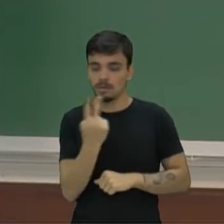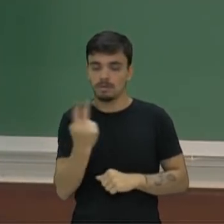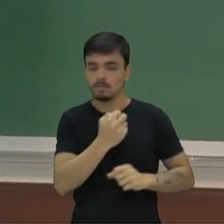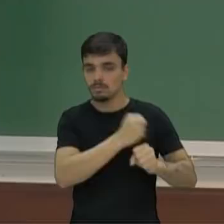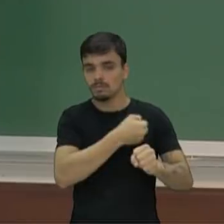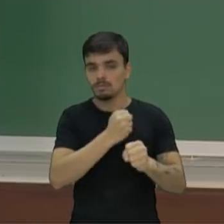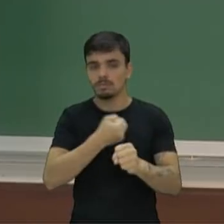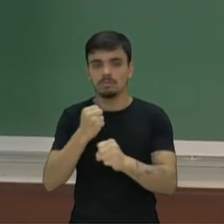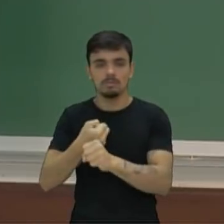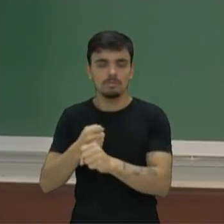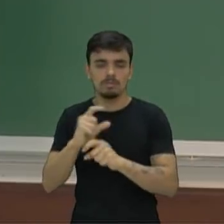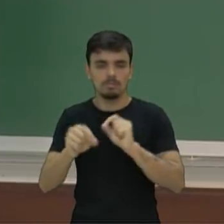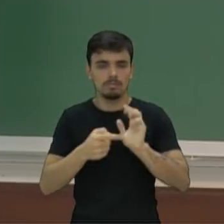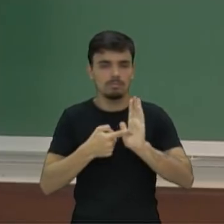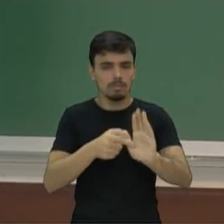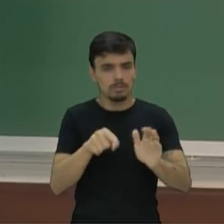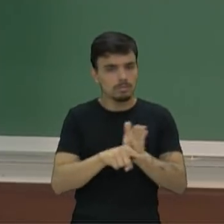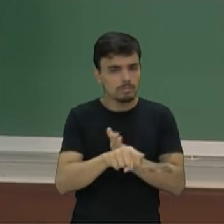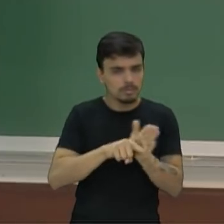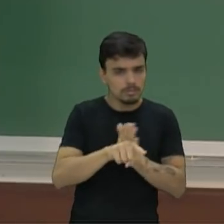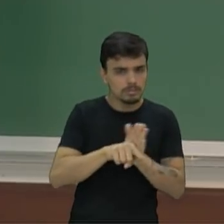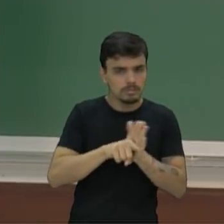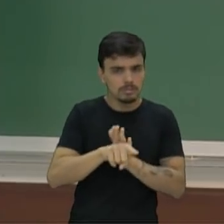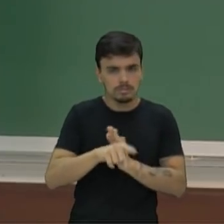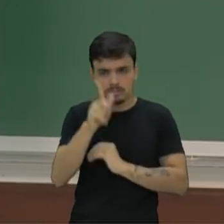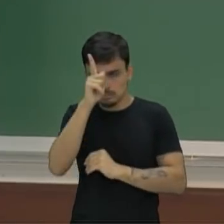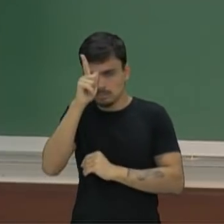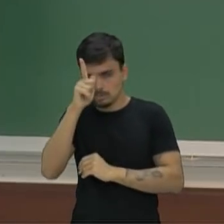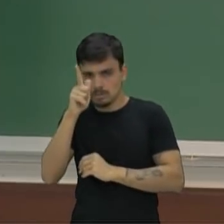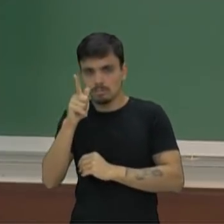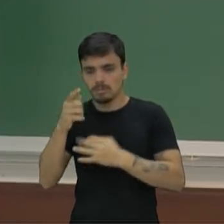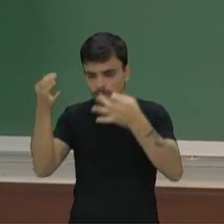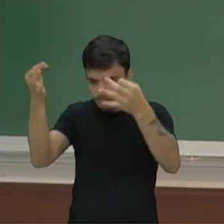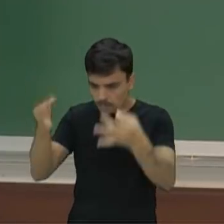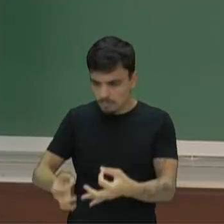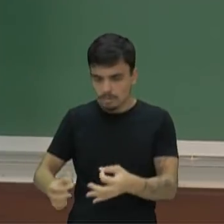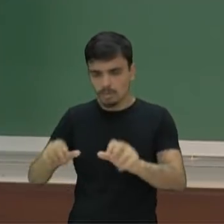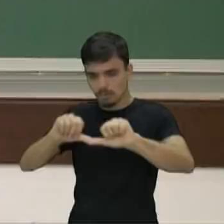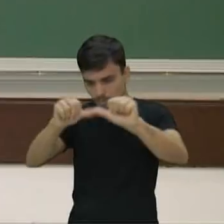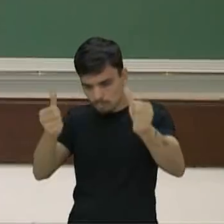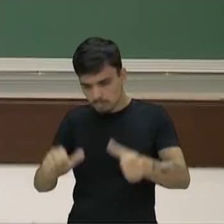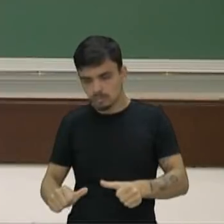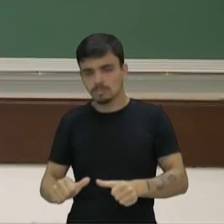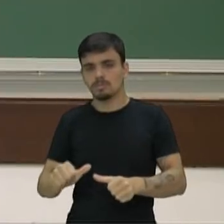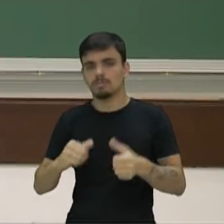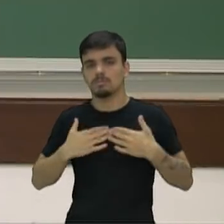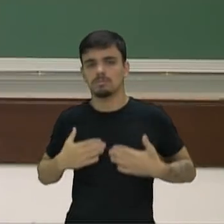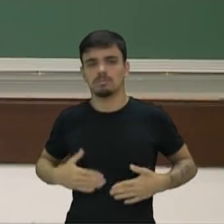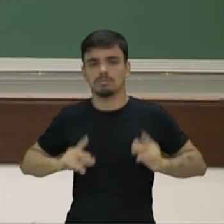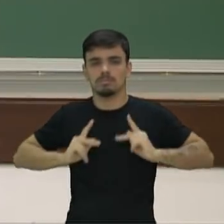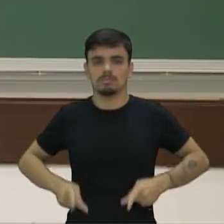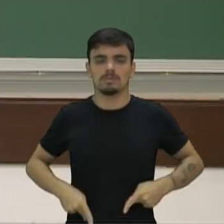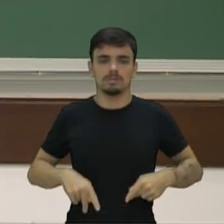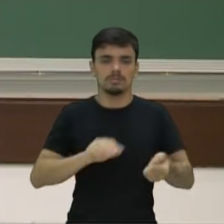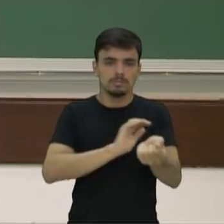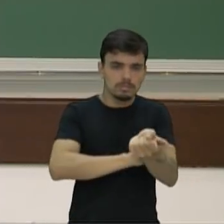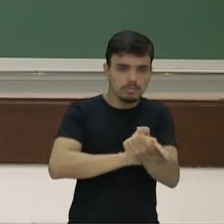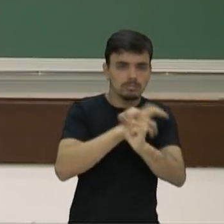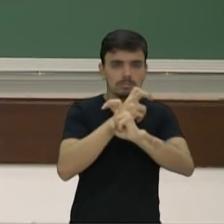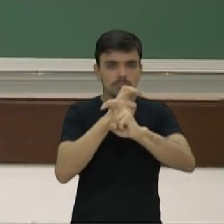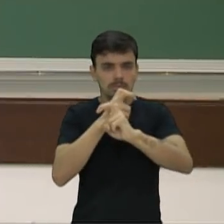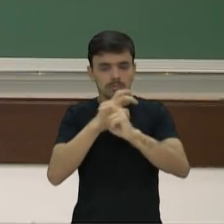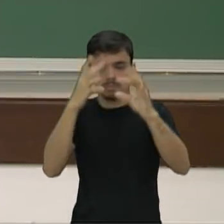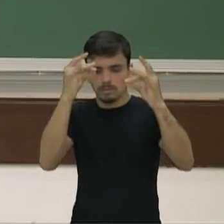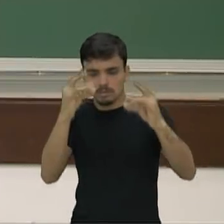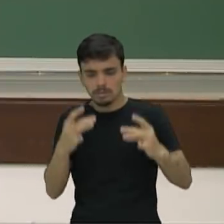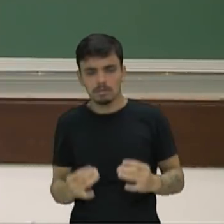esculturas mostram a busca dos gregos pela representação perfeita do corpo humano. Músculos, ossos, articulações,